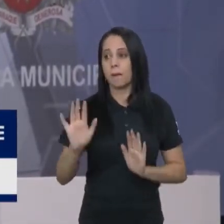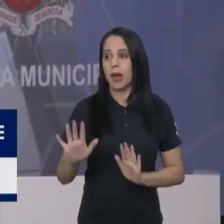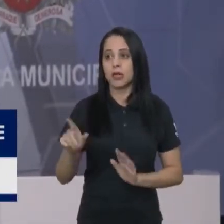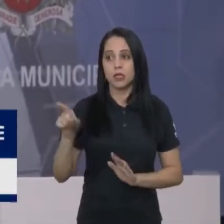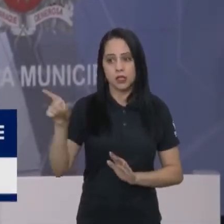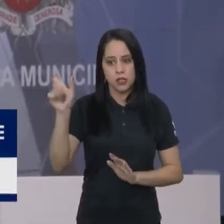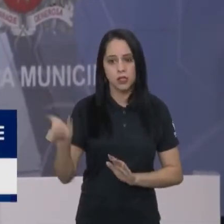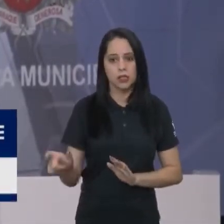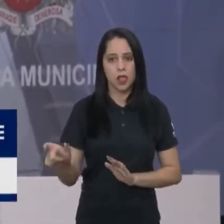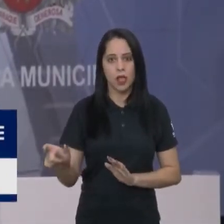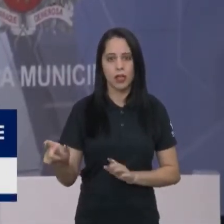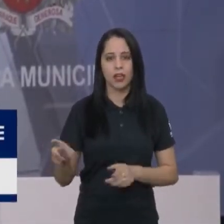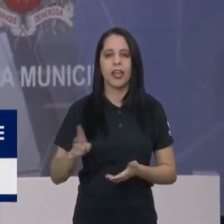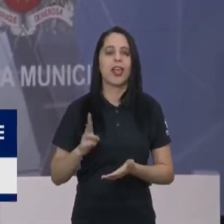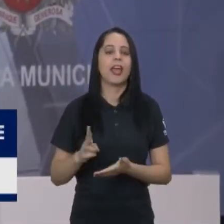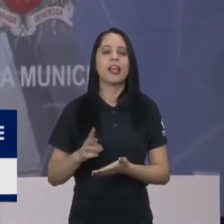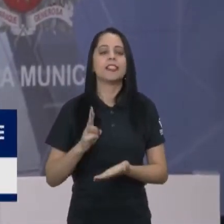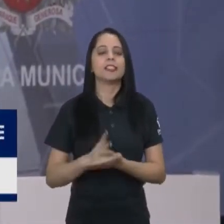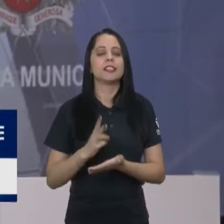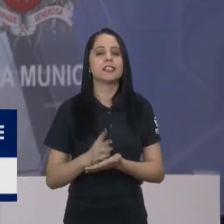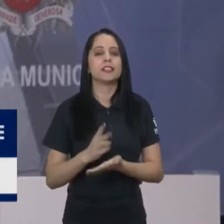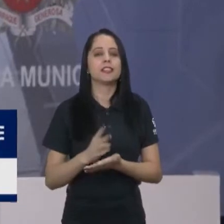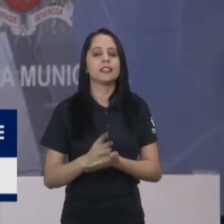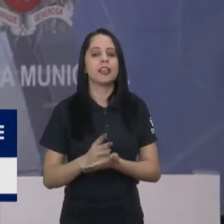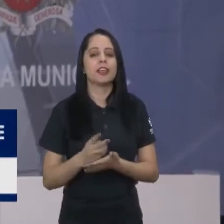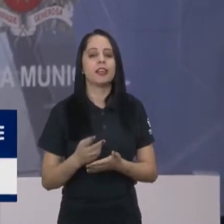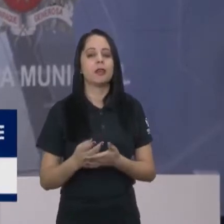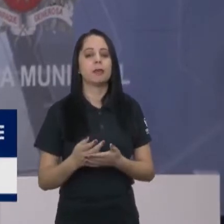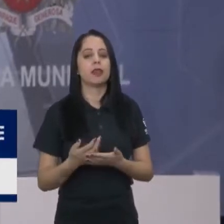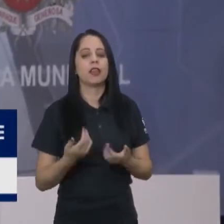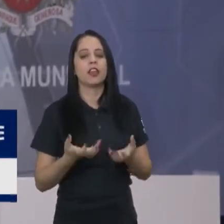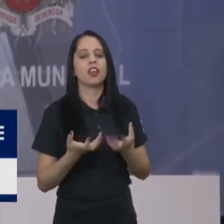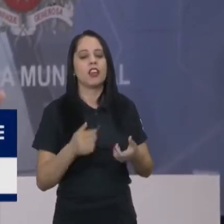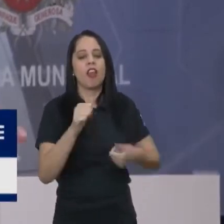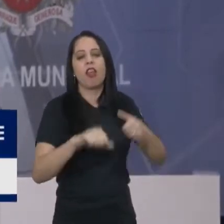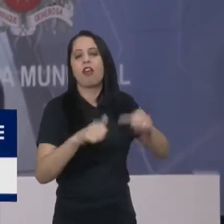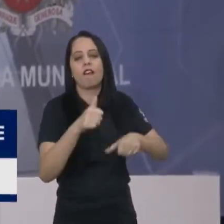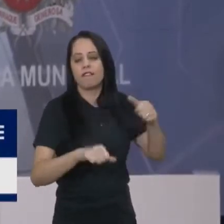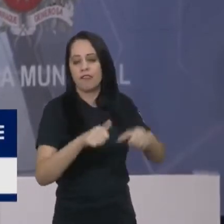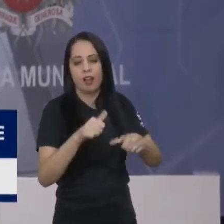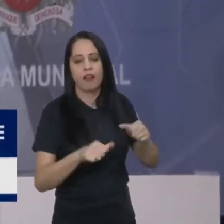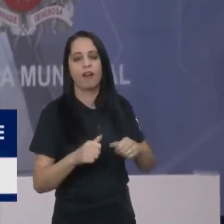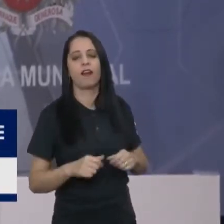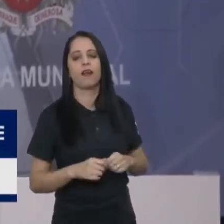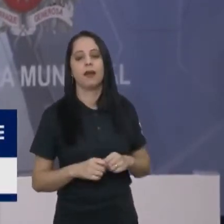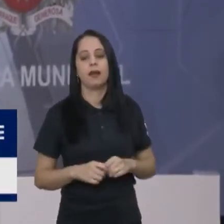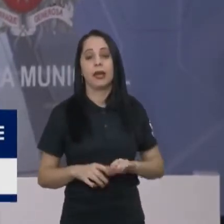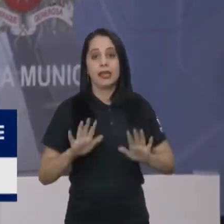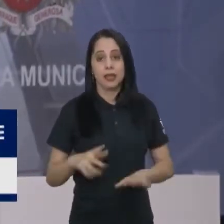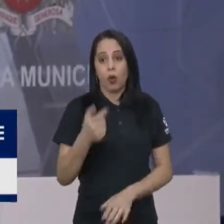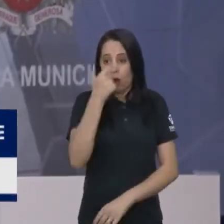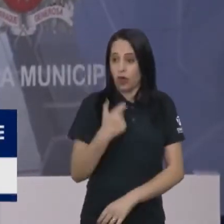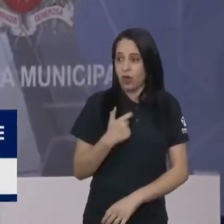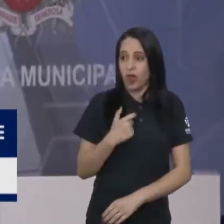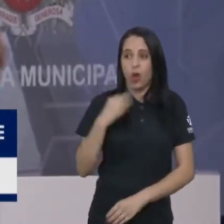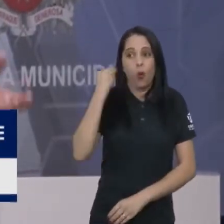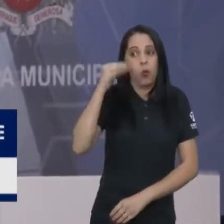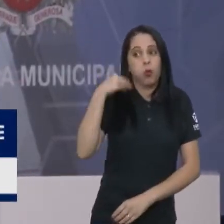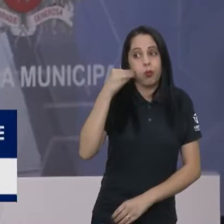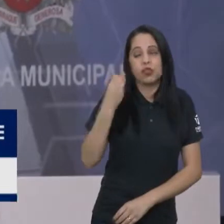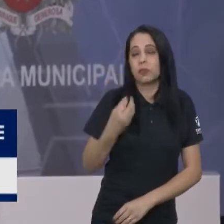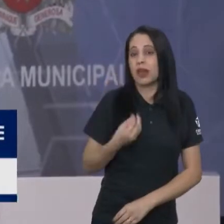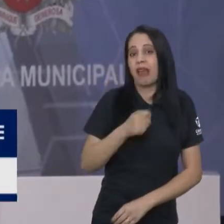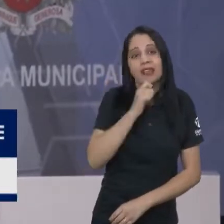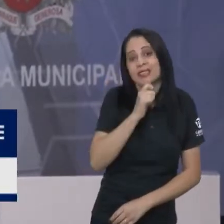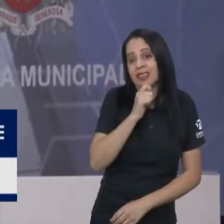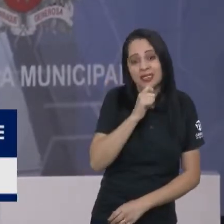testando aquele grupo de jovens que estava chegando ali, liderados pelo Emanuel, que era uma figura fantástica, mas todos nós éramos inexperientes do setor público. O